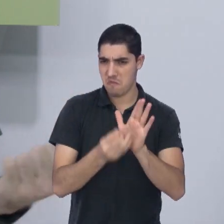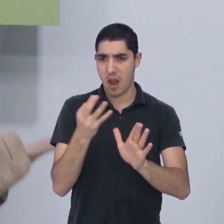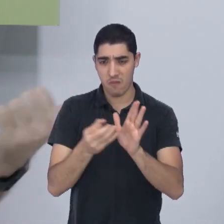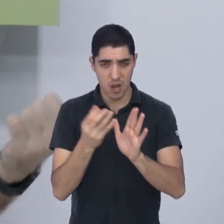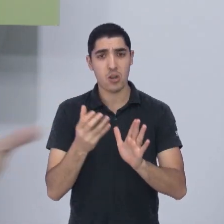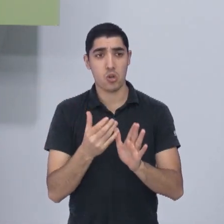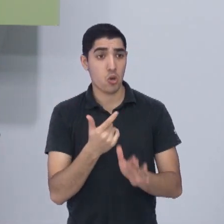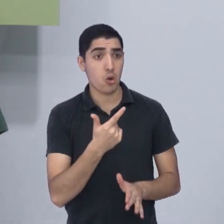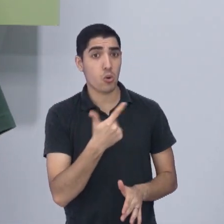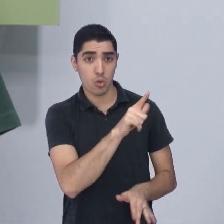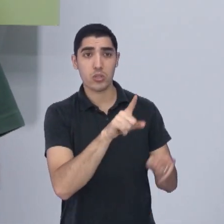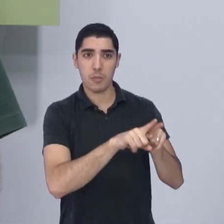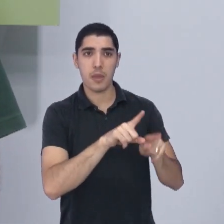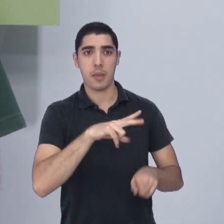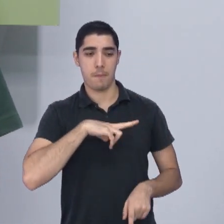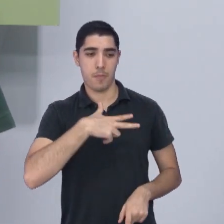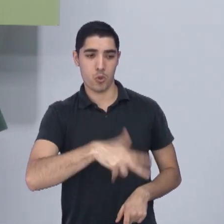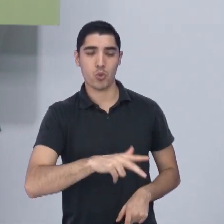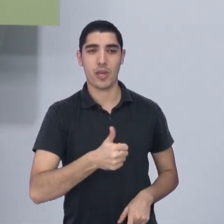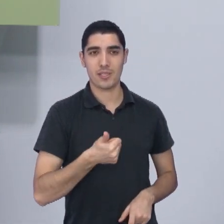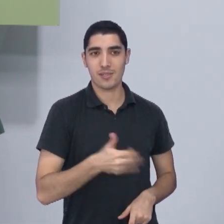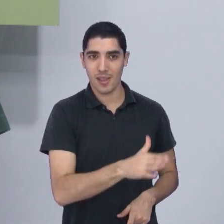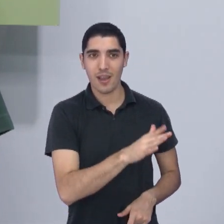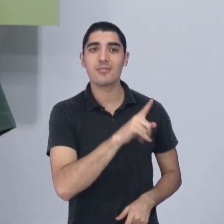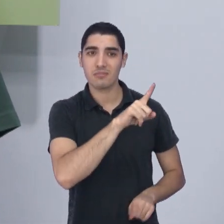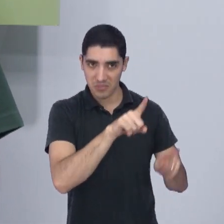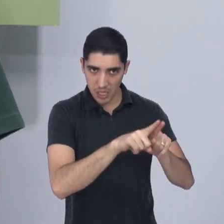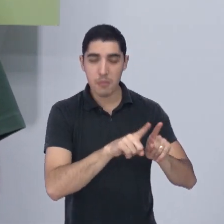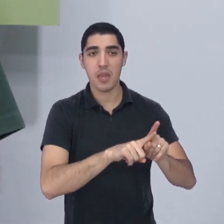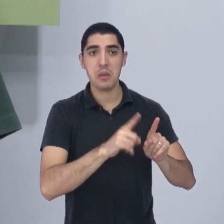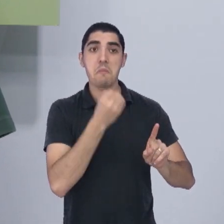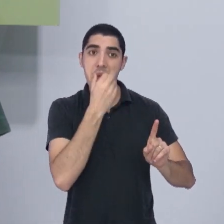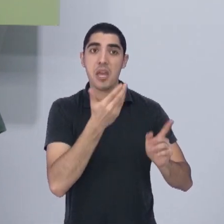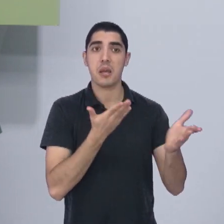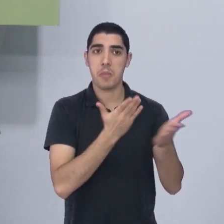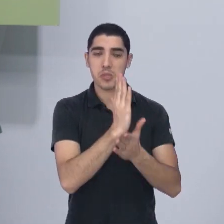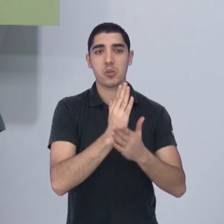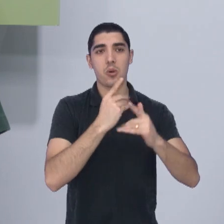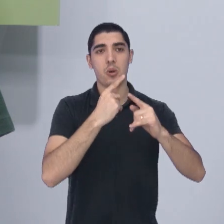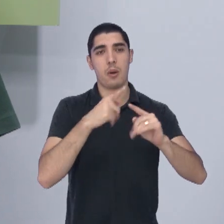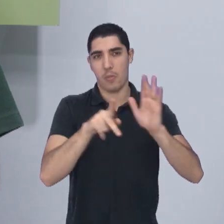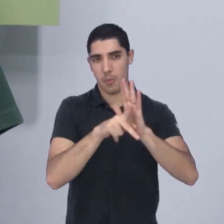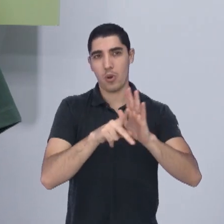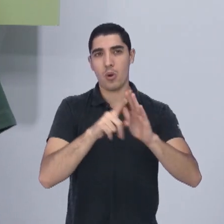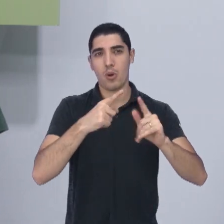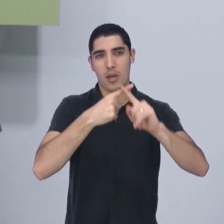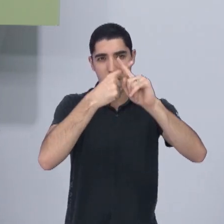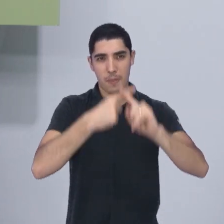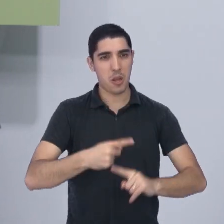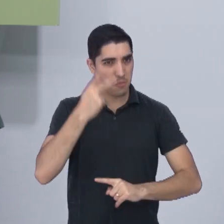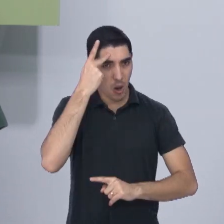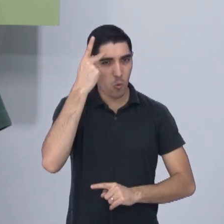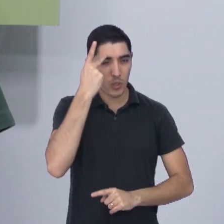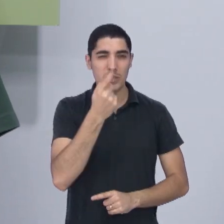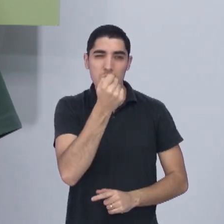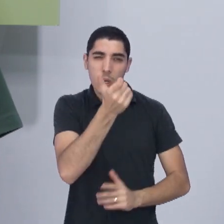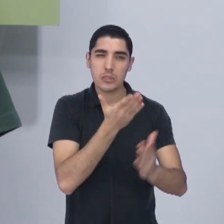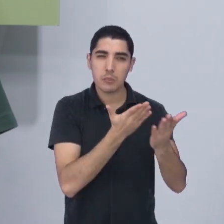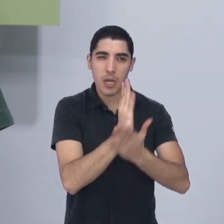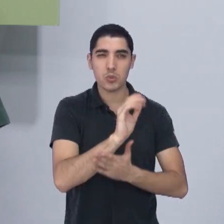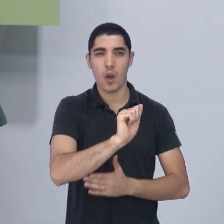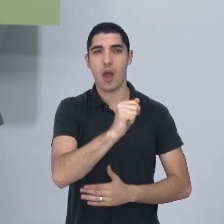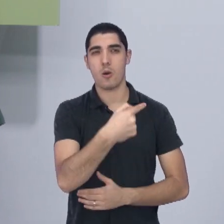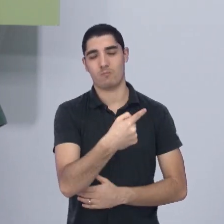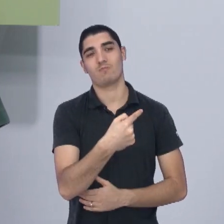de vários anos foi na Portuguesa Santista, foi muito bem também. No Paulista acabou caindo nos pênaltis, mas, enfim,